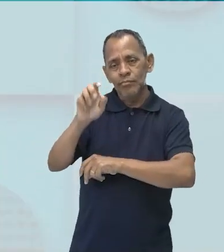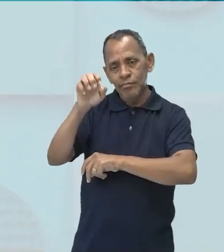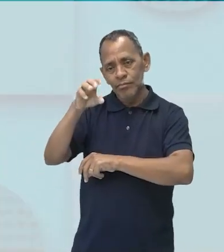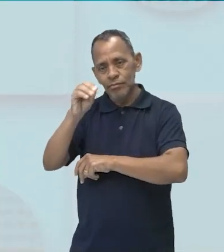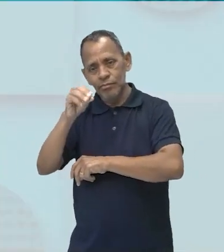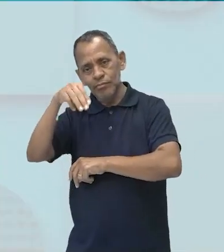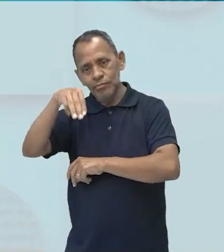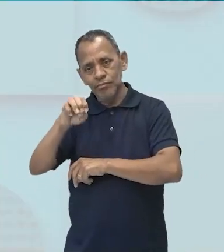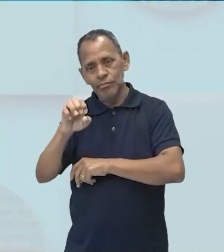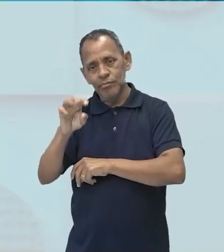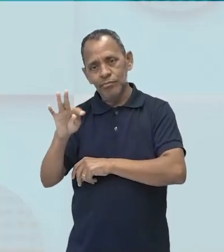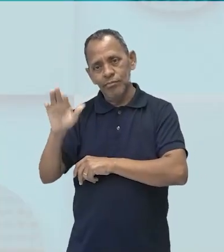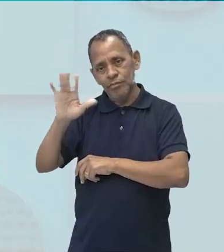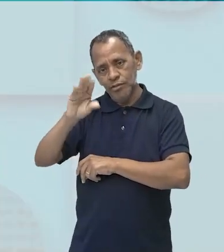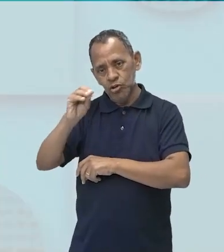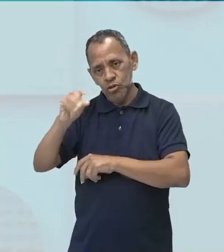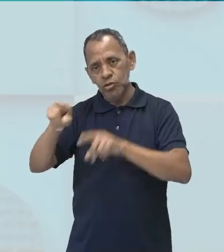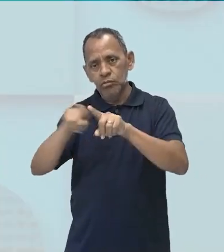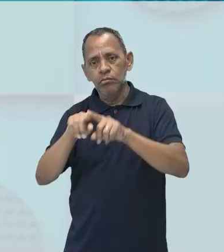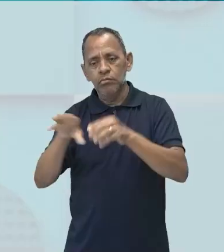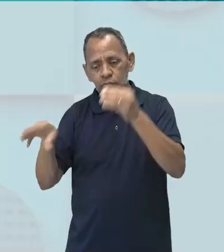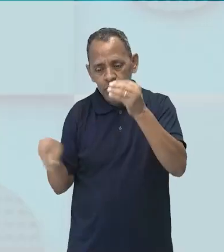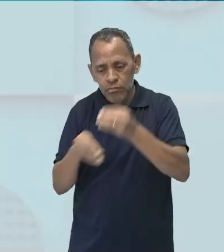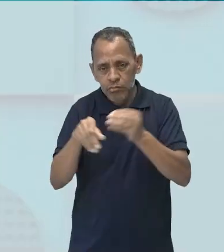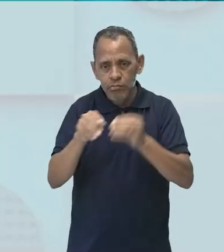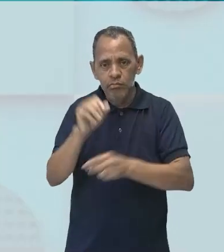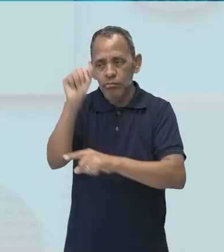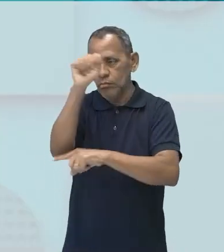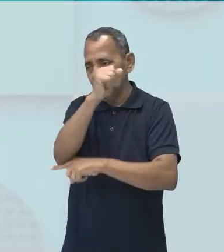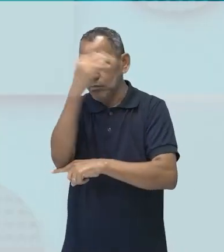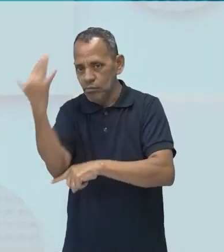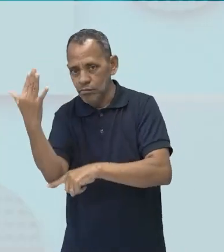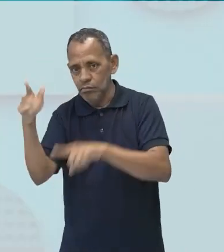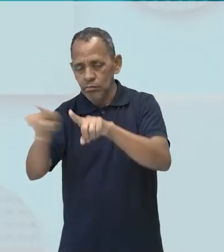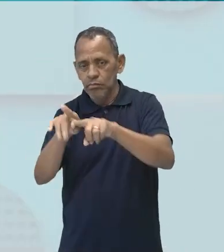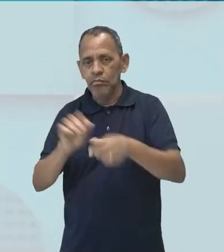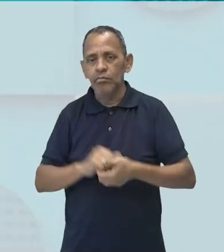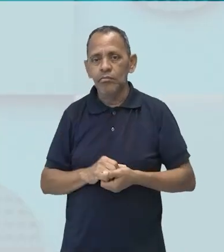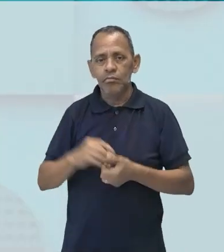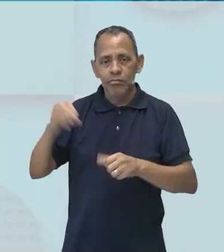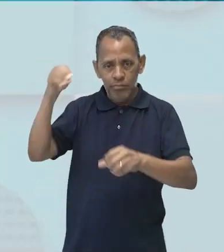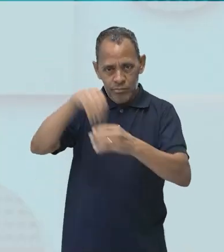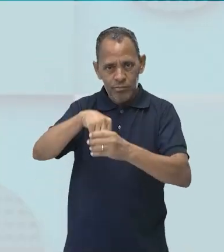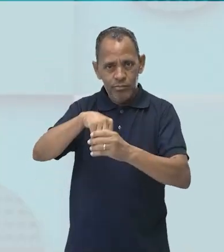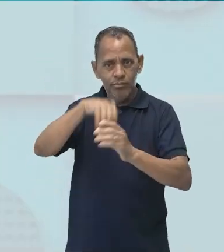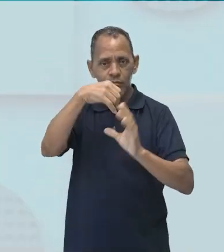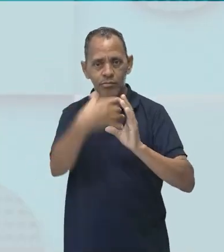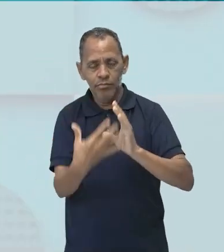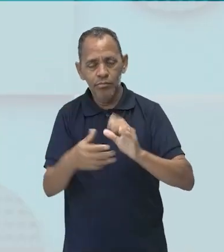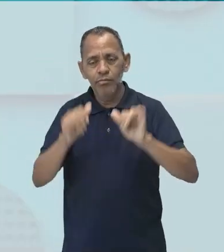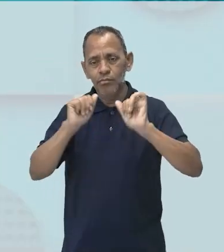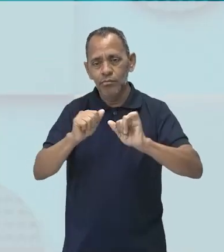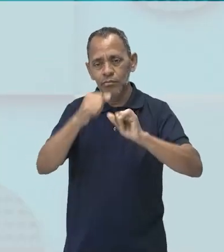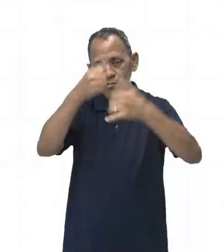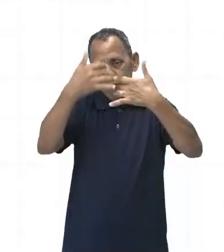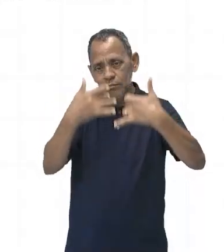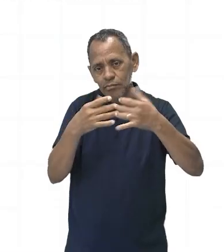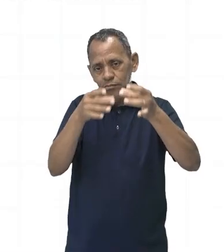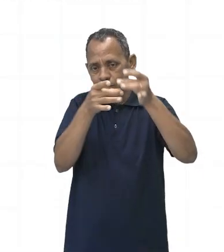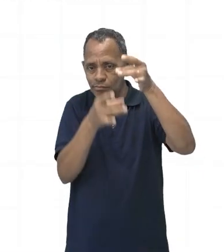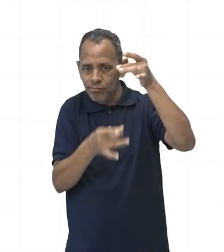Para compor aquela paisagem. E dentro desses abstracionismos, quais são essas características que nós podemos falar? Vamos